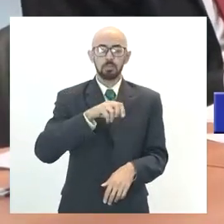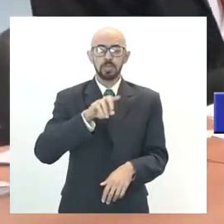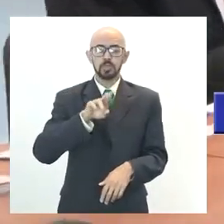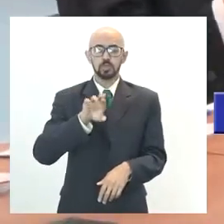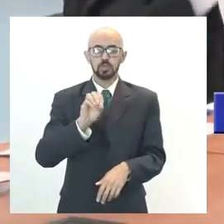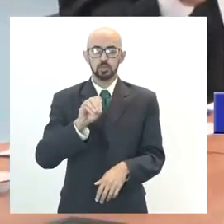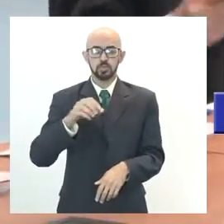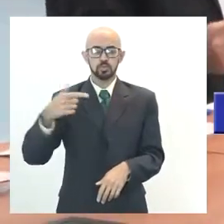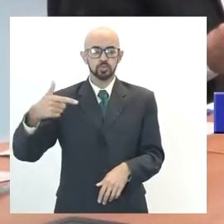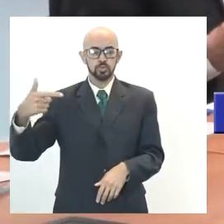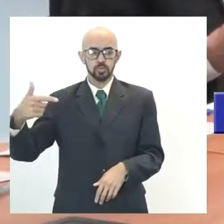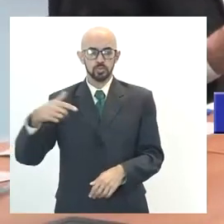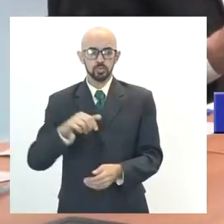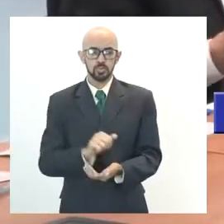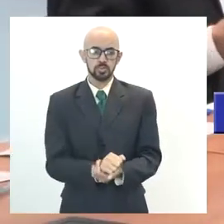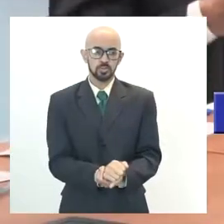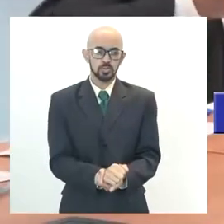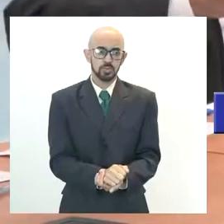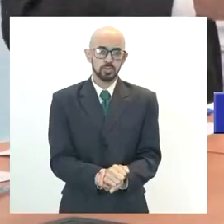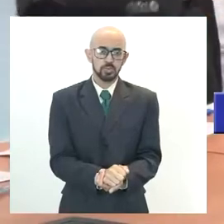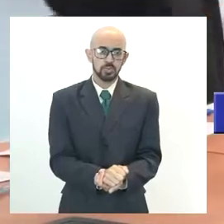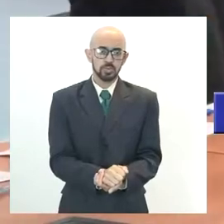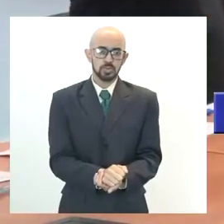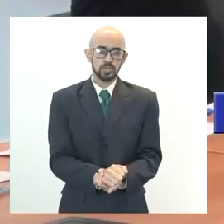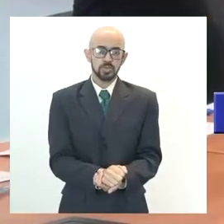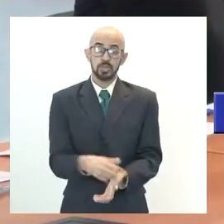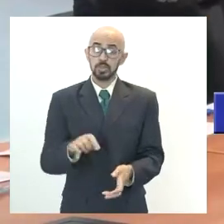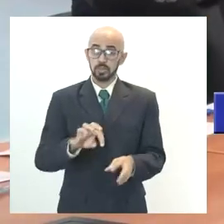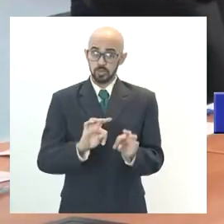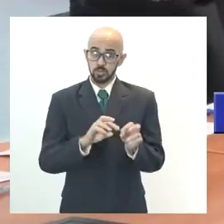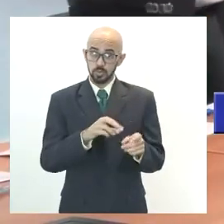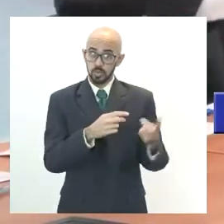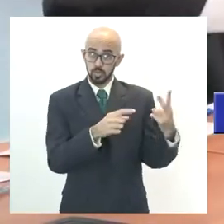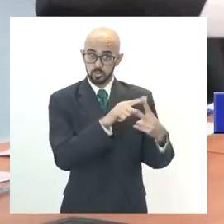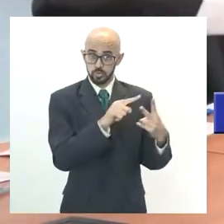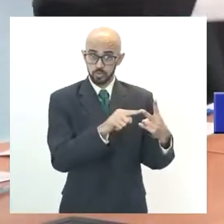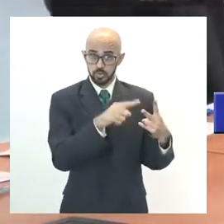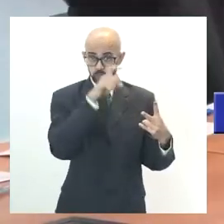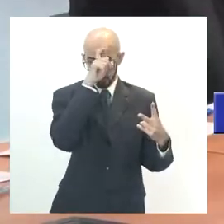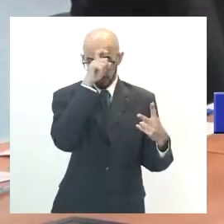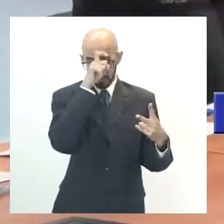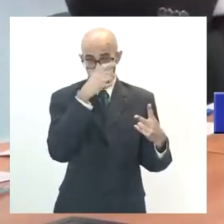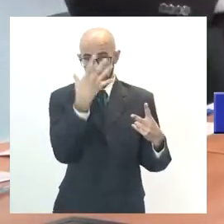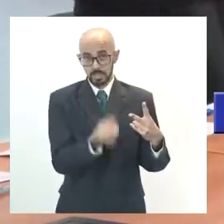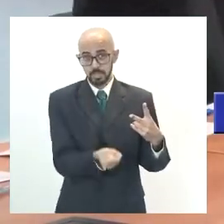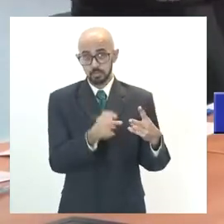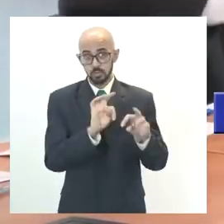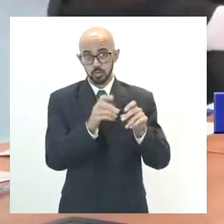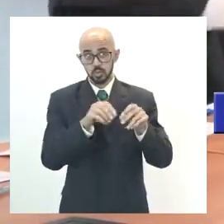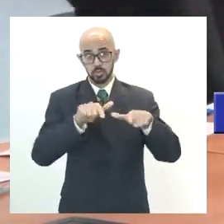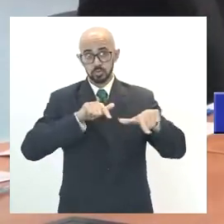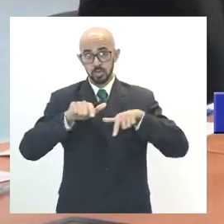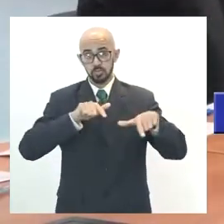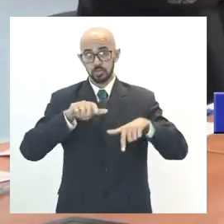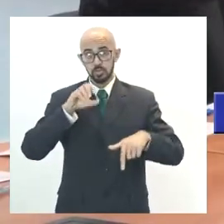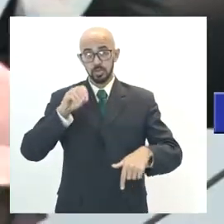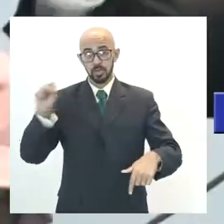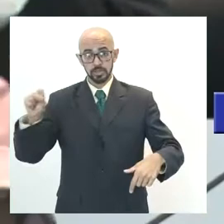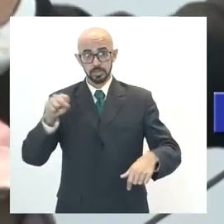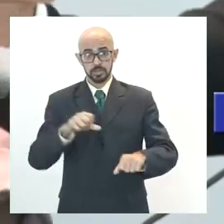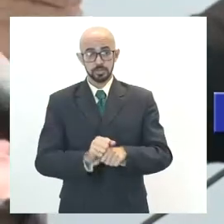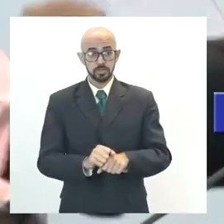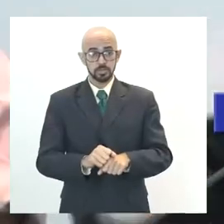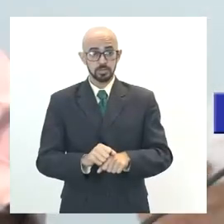com Oeste recebem tudo pronto um todo e difícil a identificação dos equipamentos